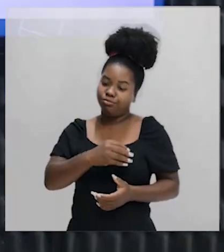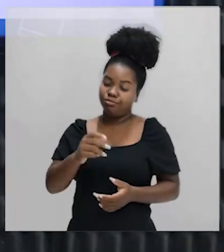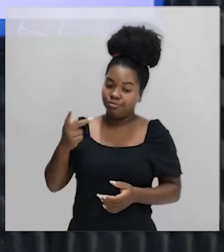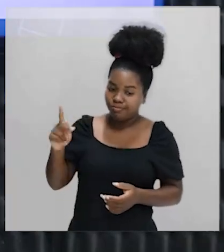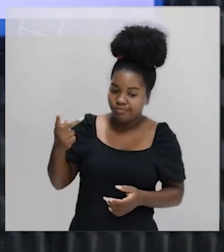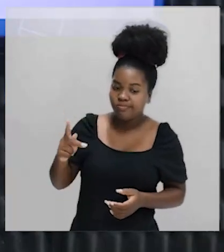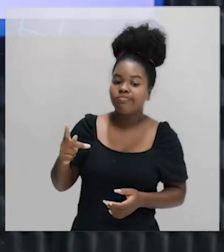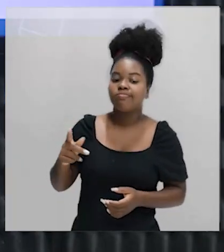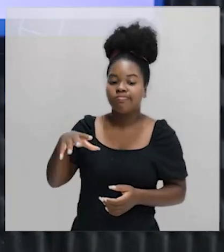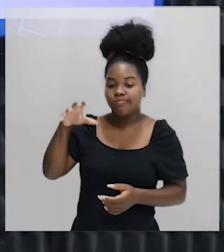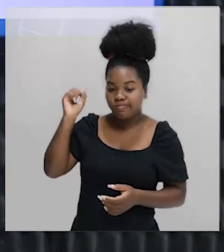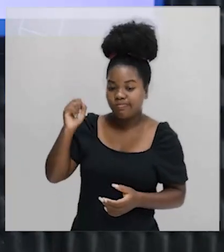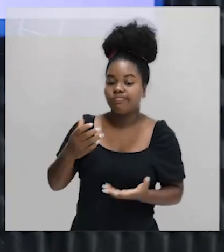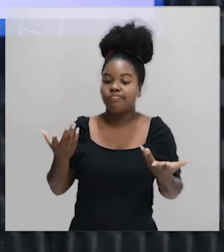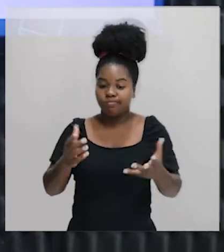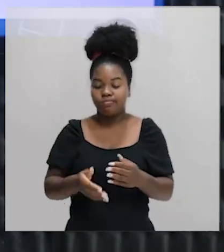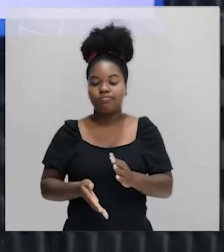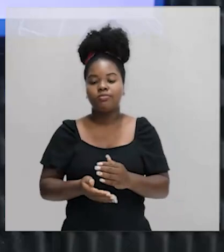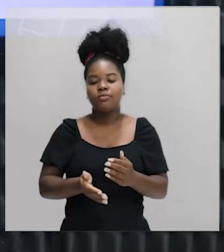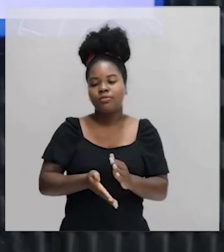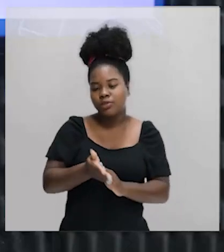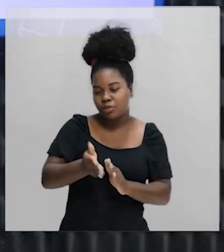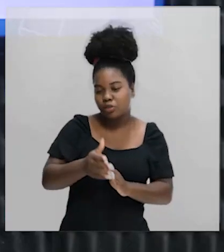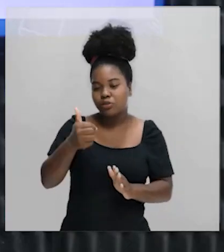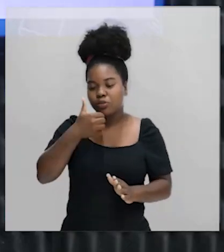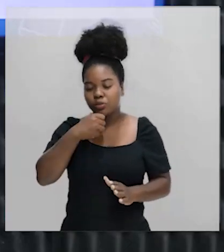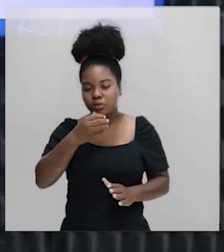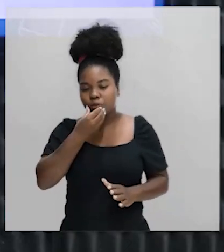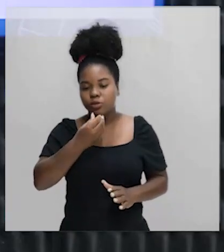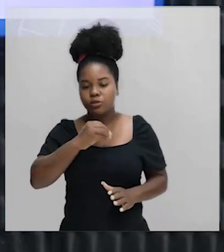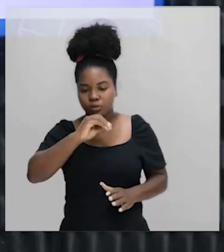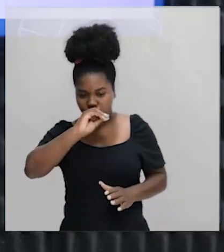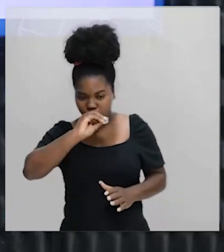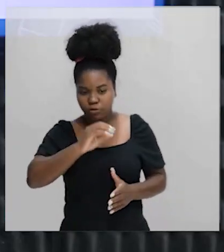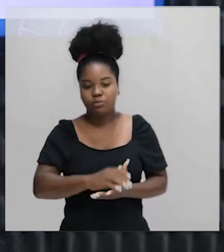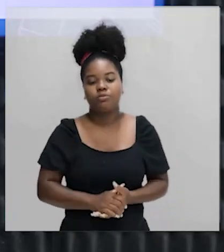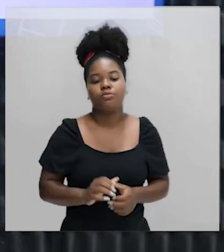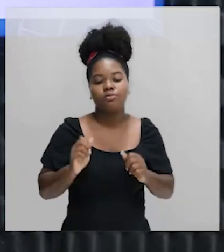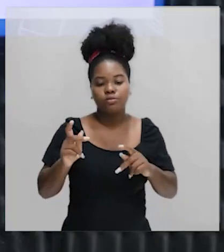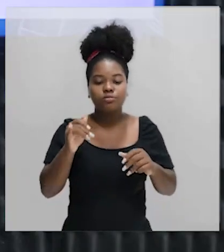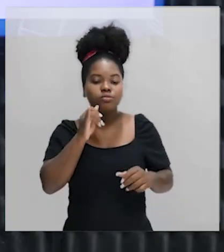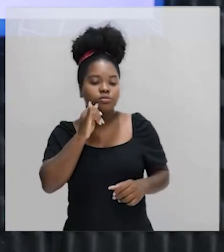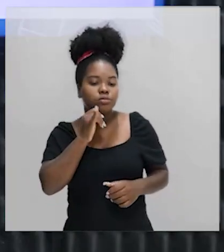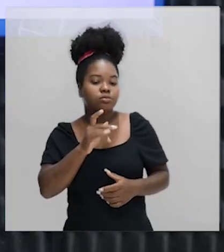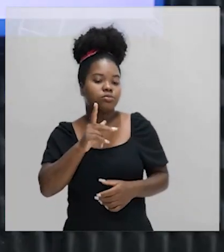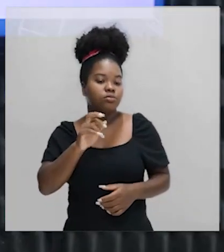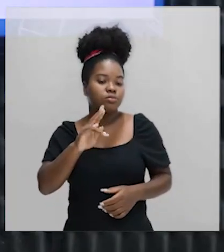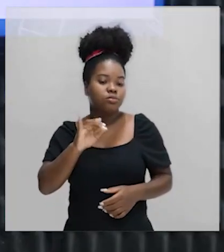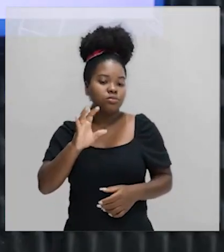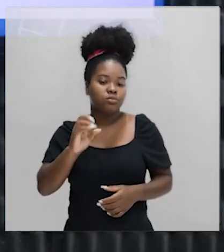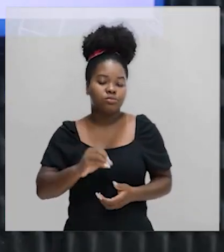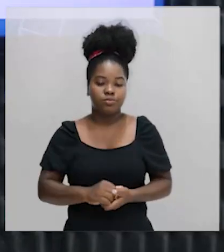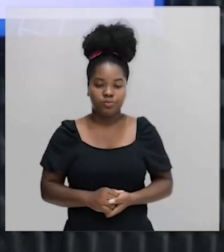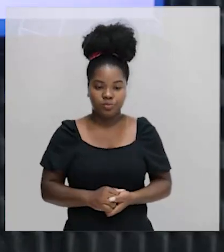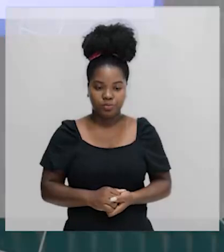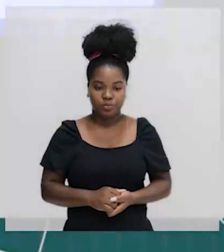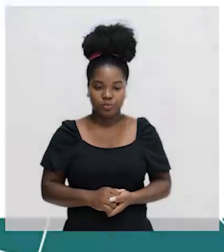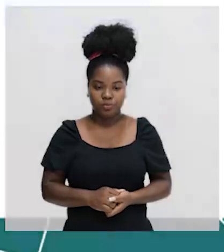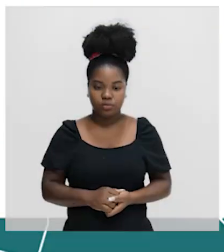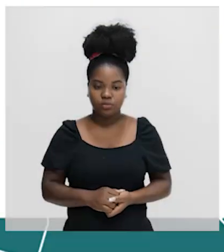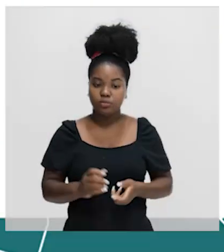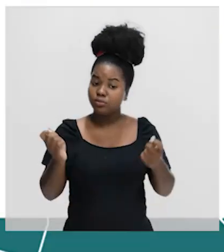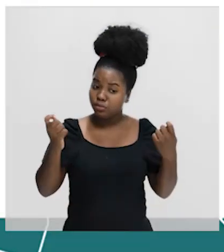feito, falados, né, calados, são todos exemplos de particípio. O particípio ele pode